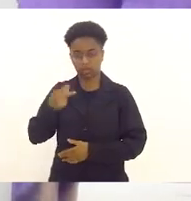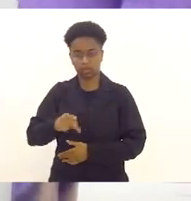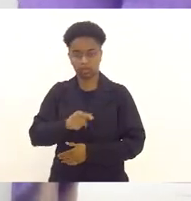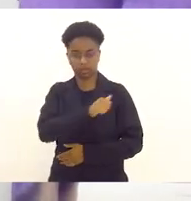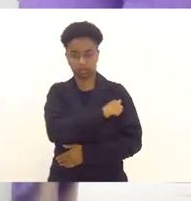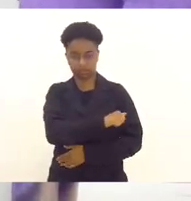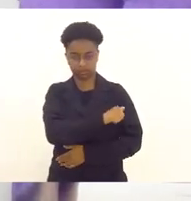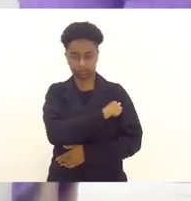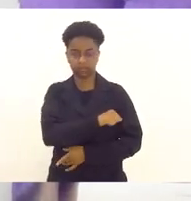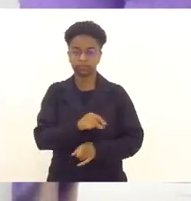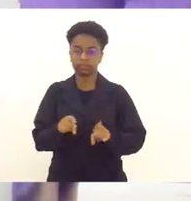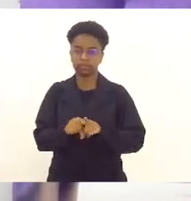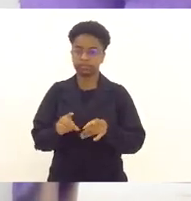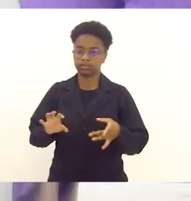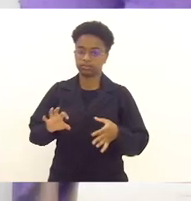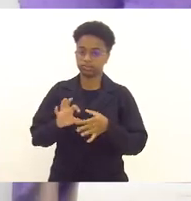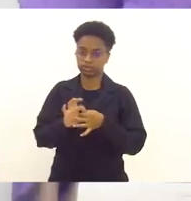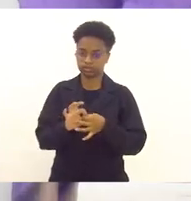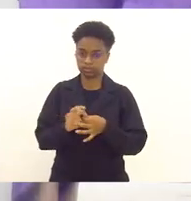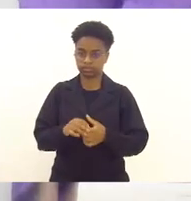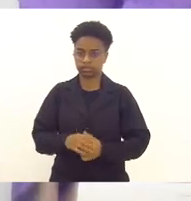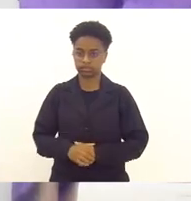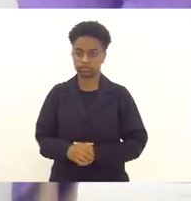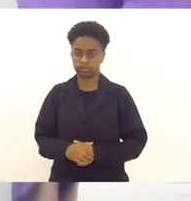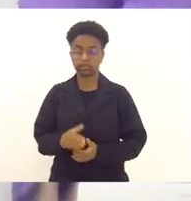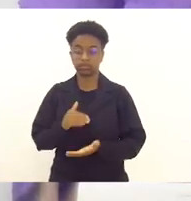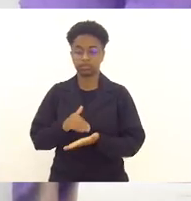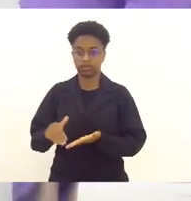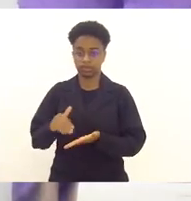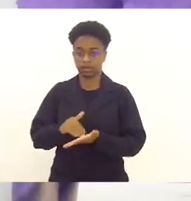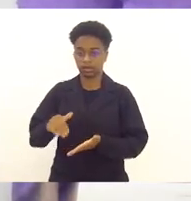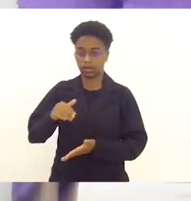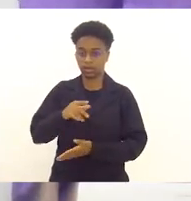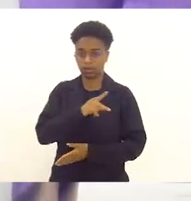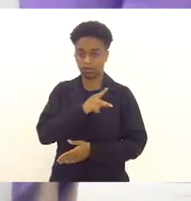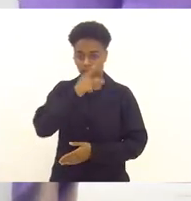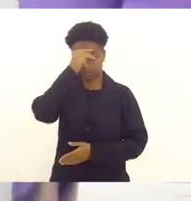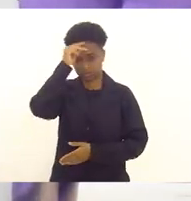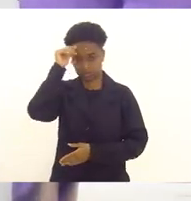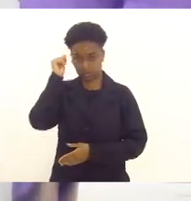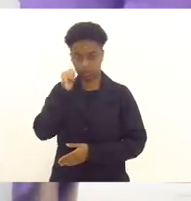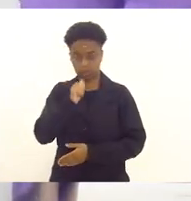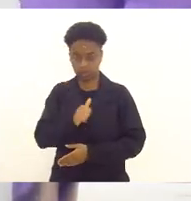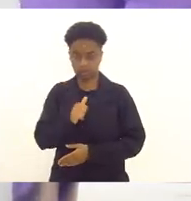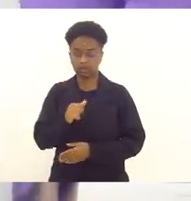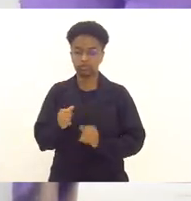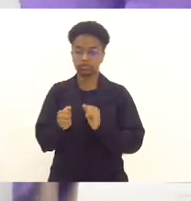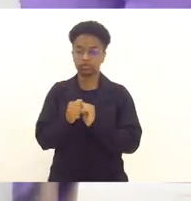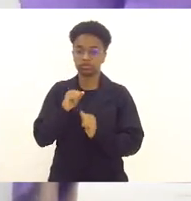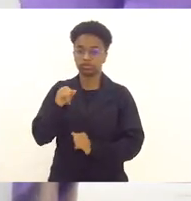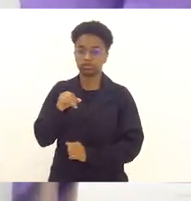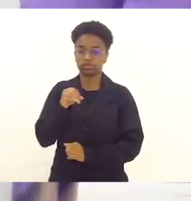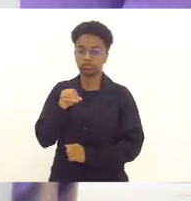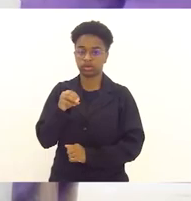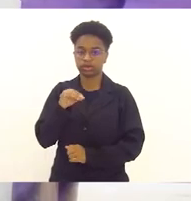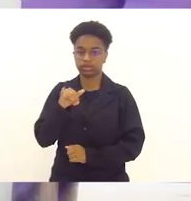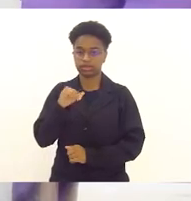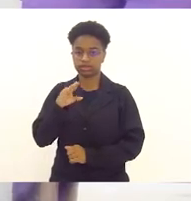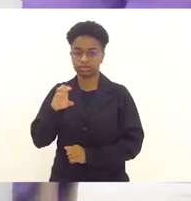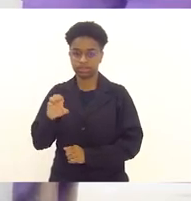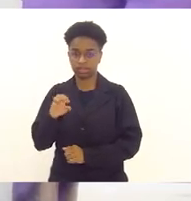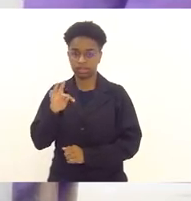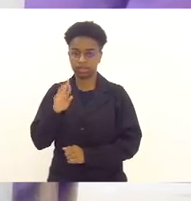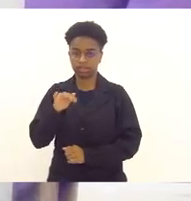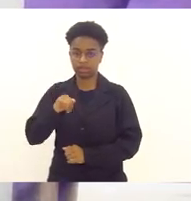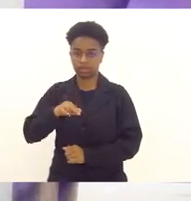Janeiro está em parceria com eles Secretaria Municipal da mulher né a Joyce Trindade que é um